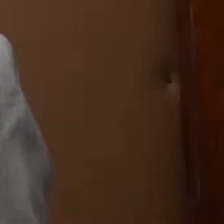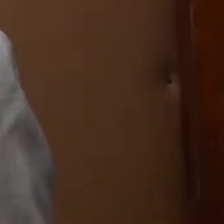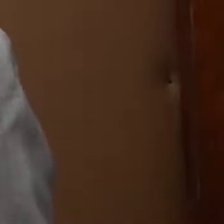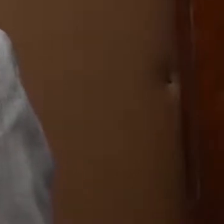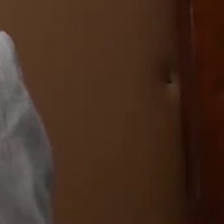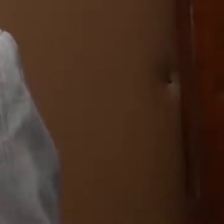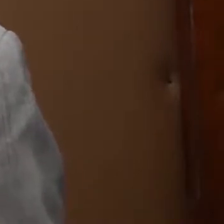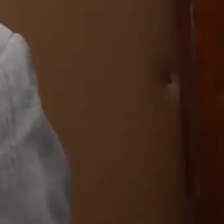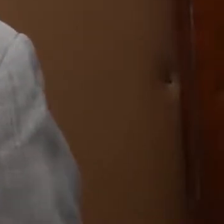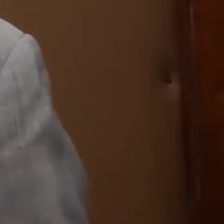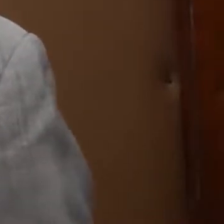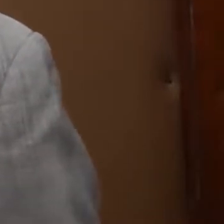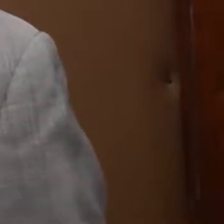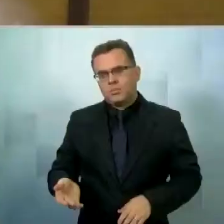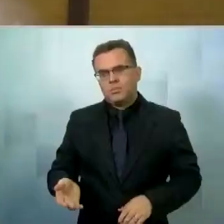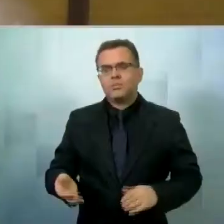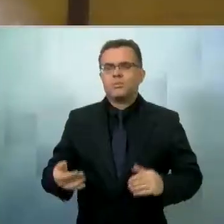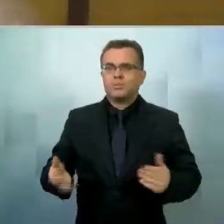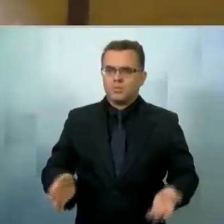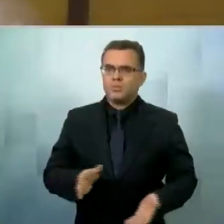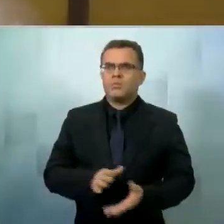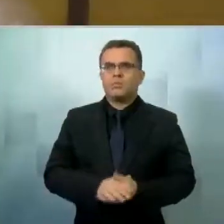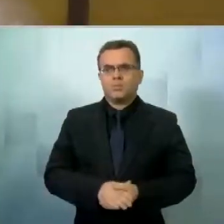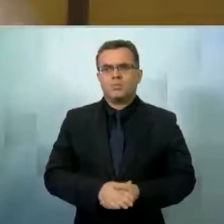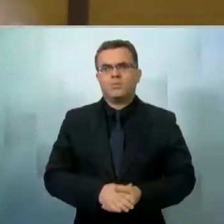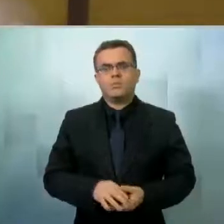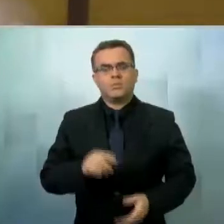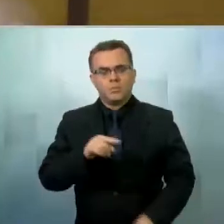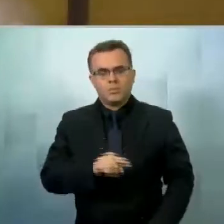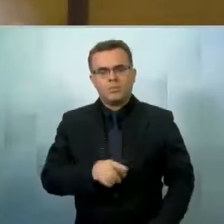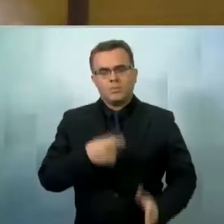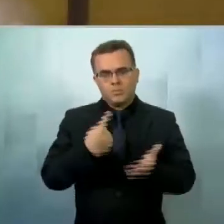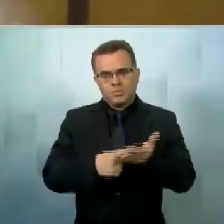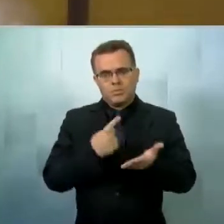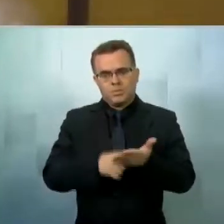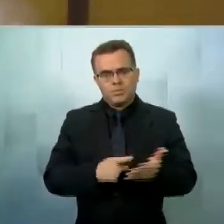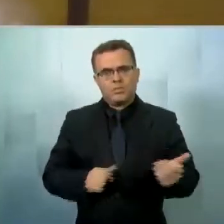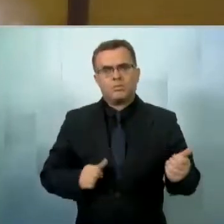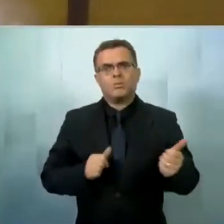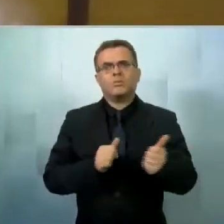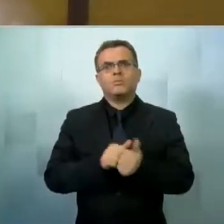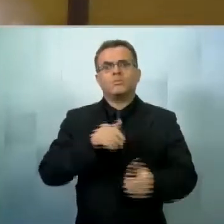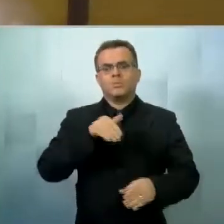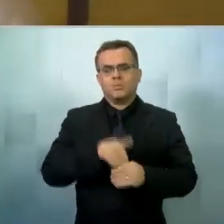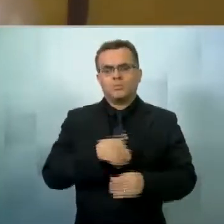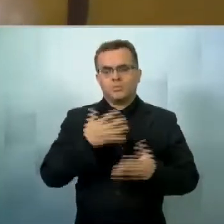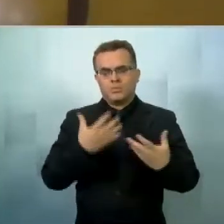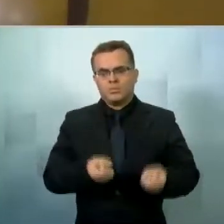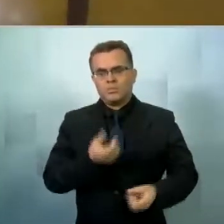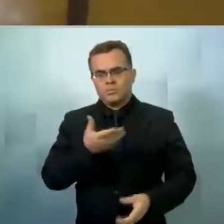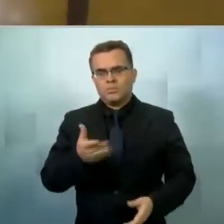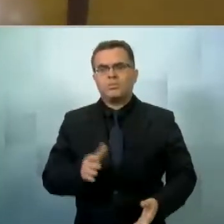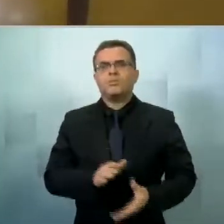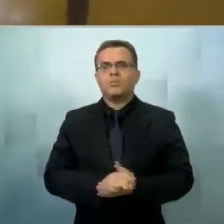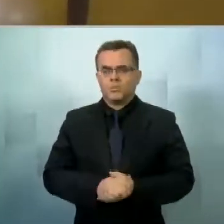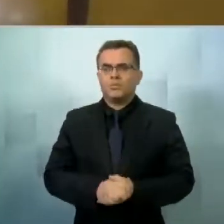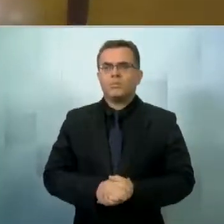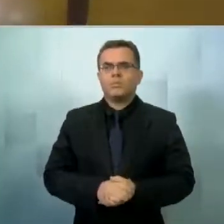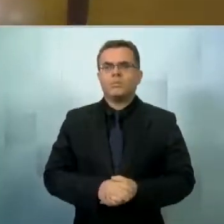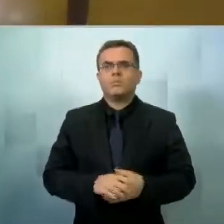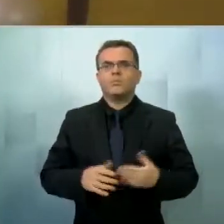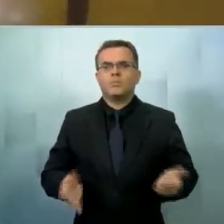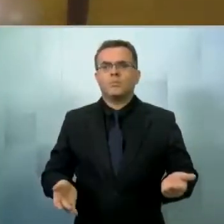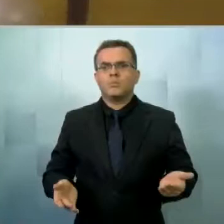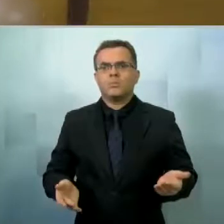uma gaveta sem serem apreciados. Em questão de ordem, o deputado Gilmar Carvalho se somou ao pronunciamento do líder